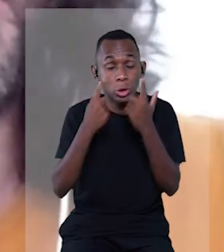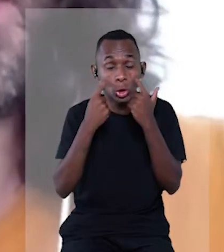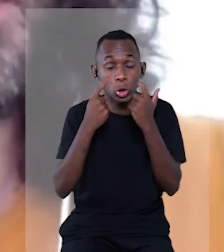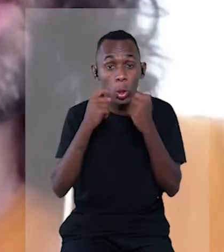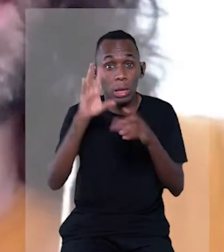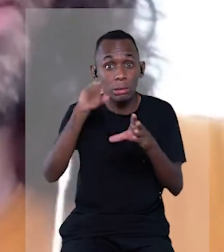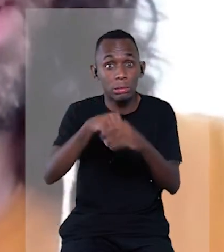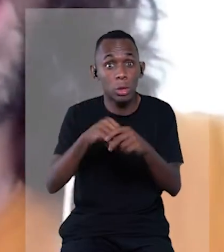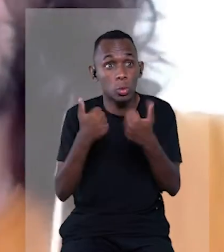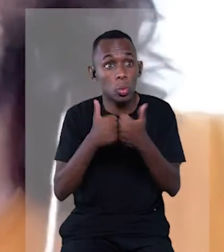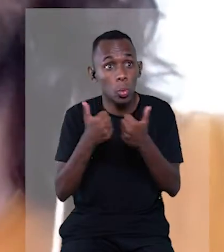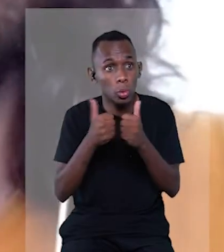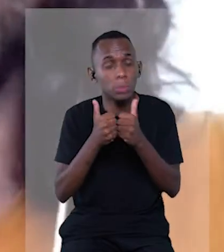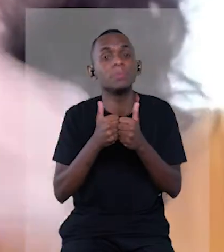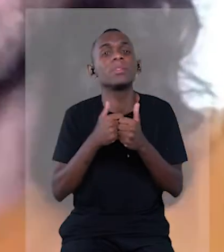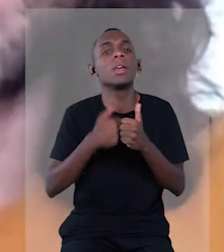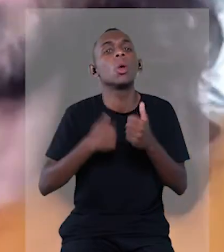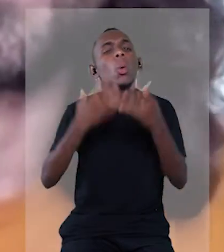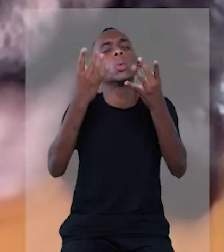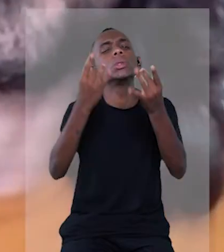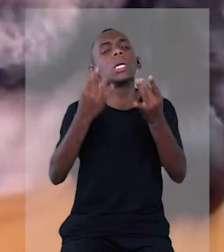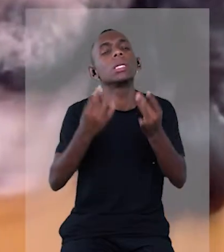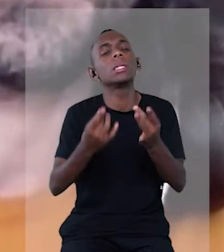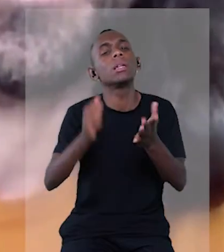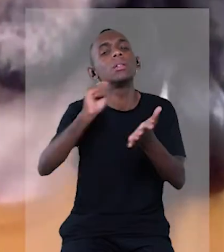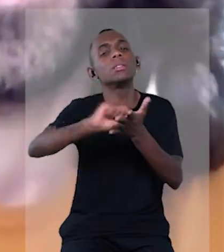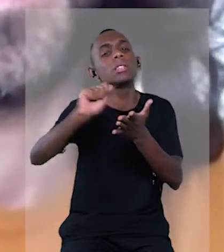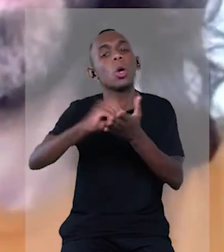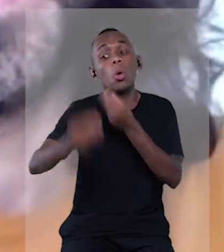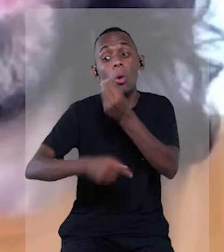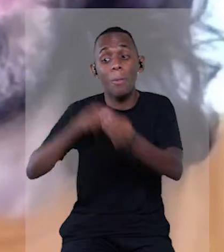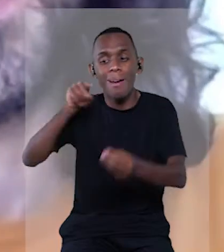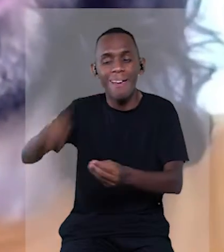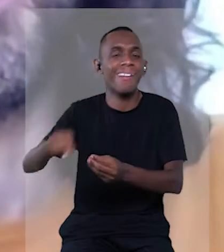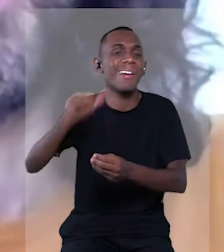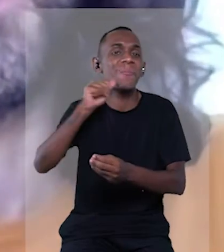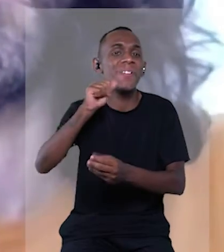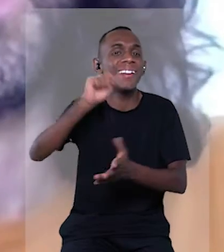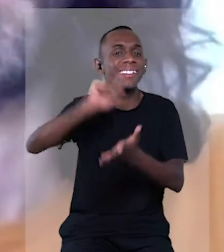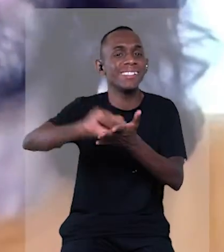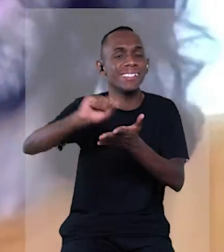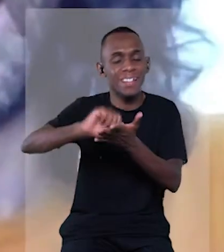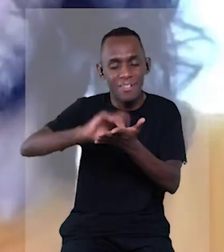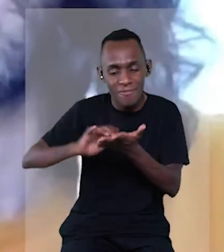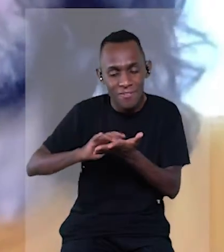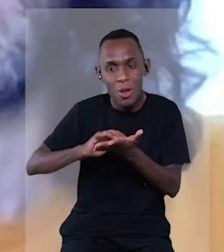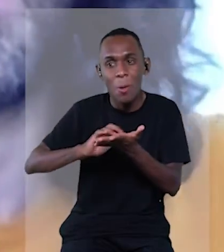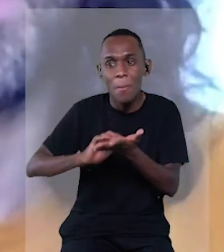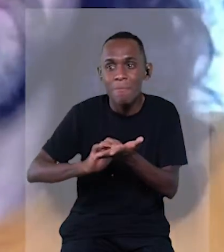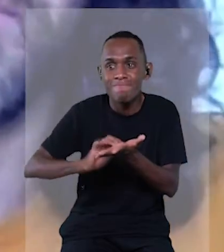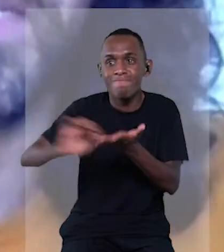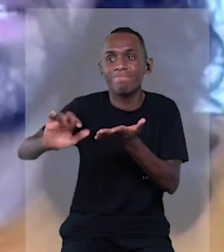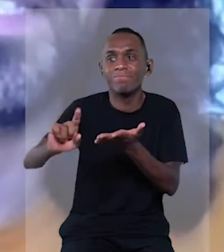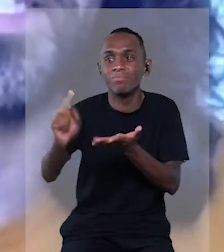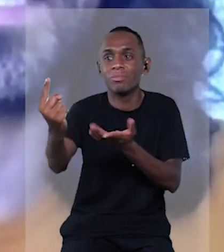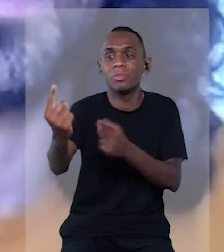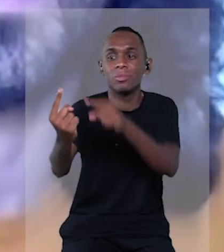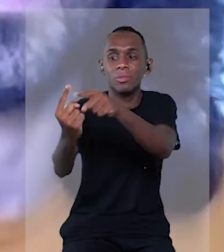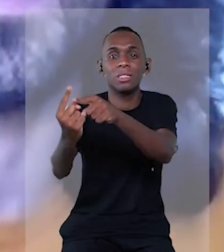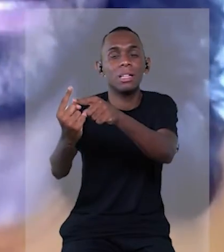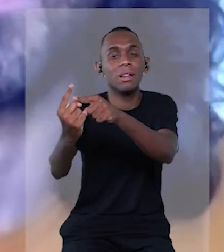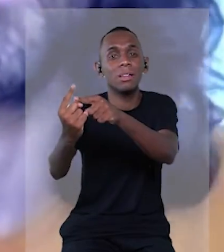dentro do ônibus e tal. E aí eu conto passo a passo como foi essa escrita dela dentro do ônibus, essa mensagem para uma pessoa que